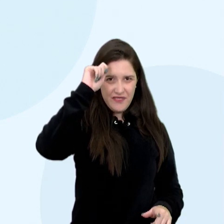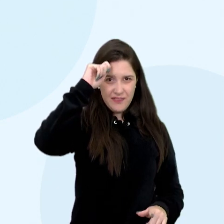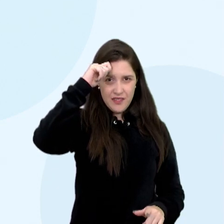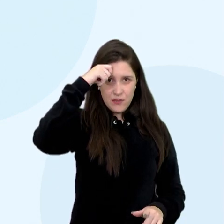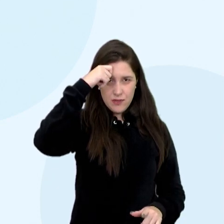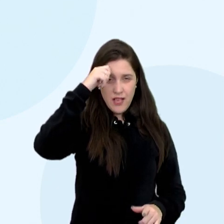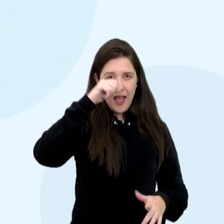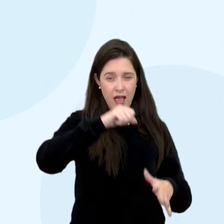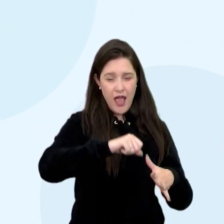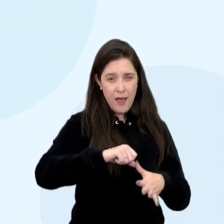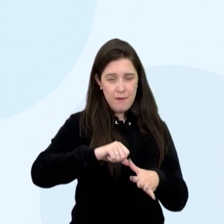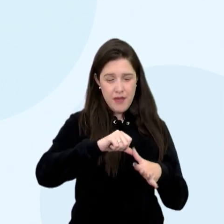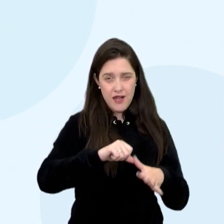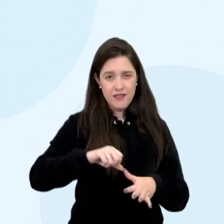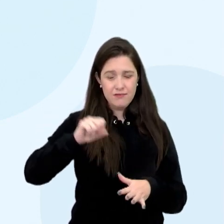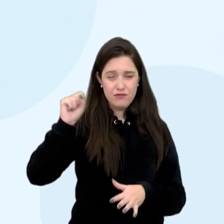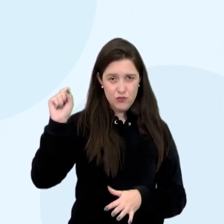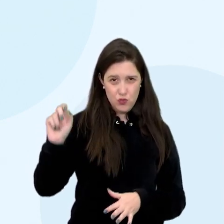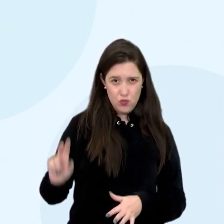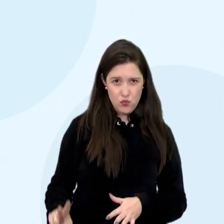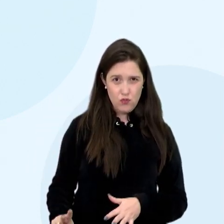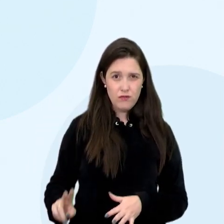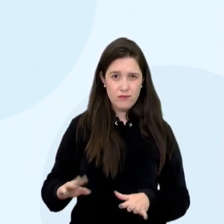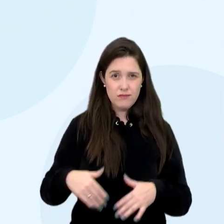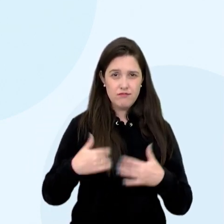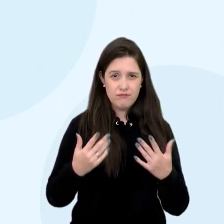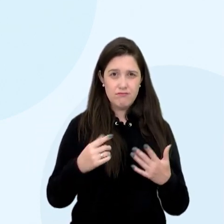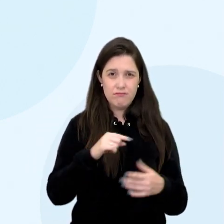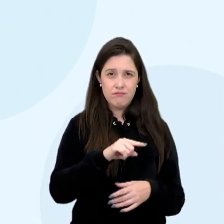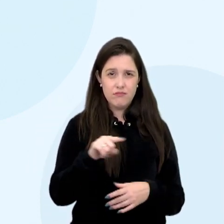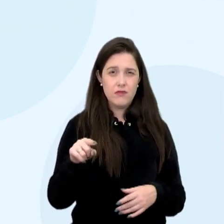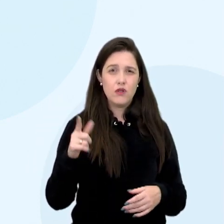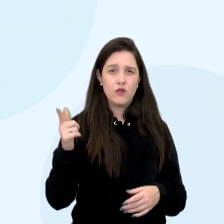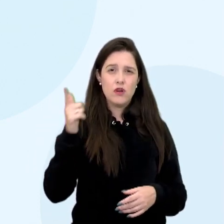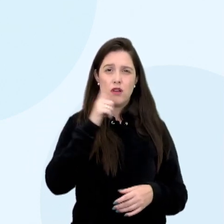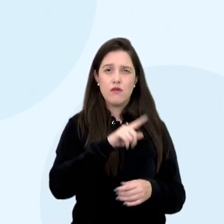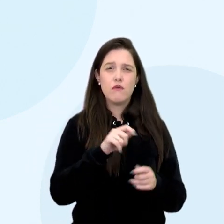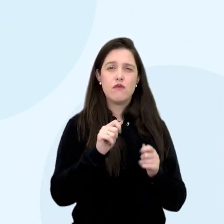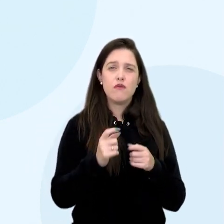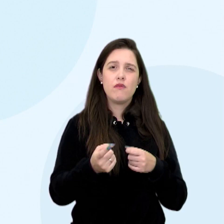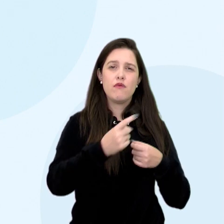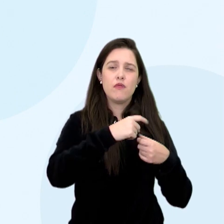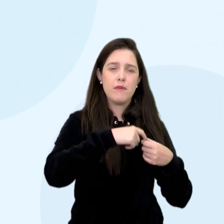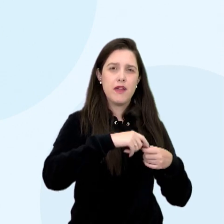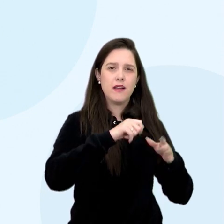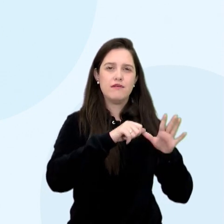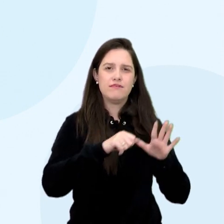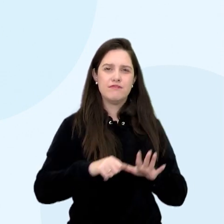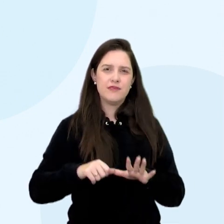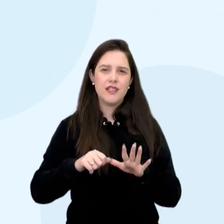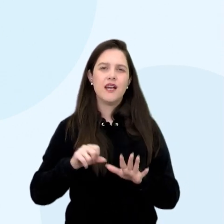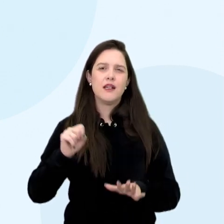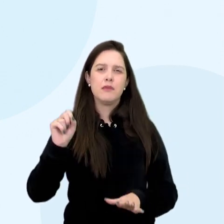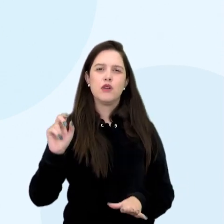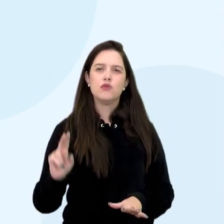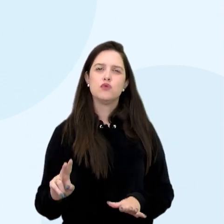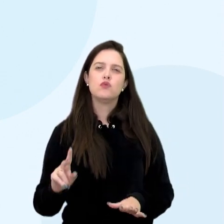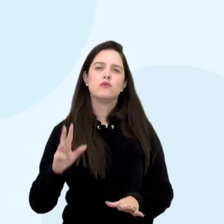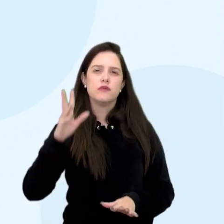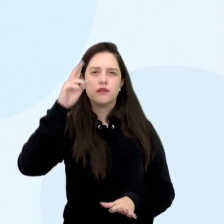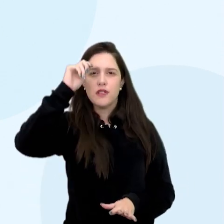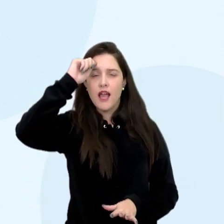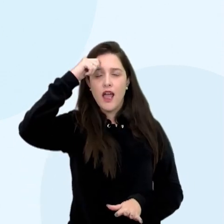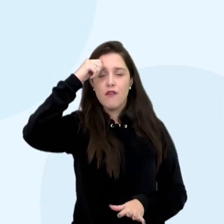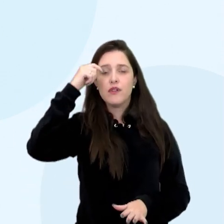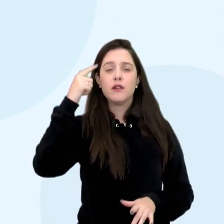América do Sul, né, o Mesosaurus, que é um réptil de água doce, aí, também encontrado na América do Sul e na África, né, mas nós